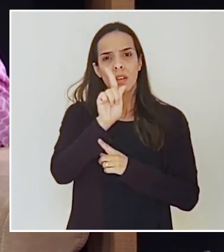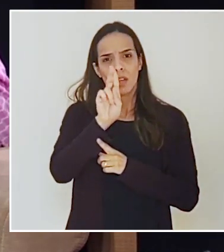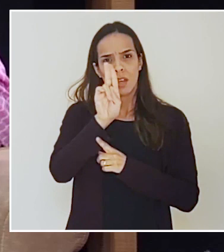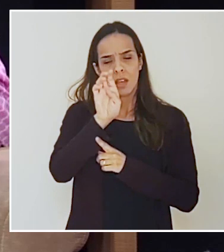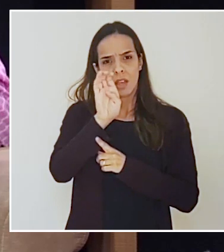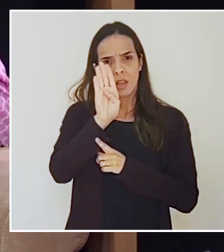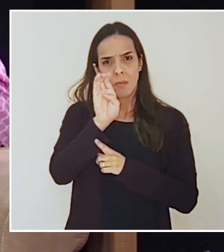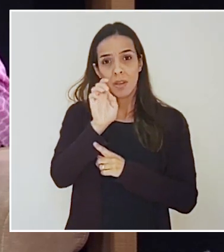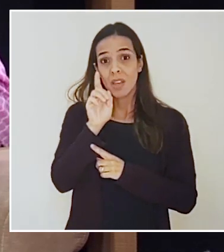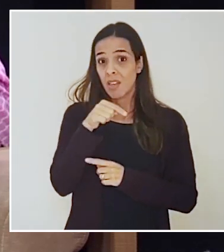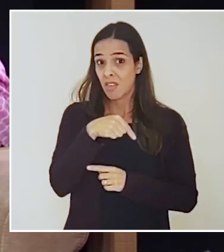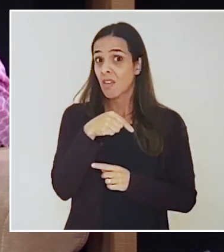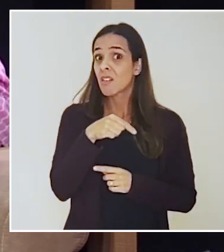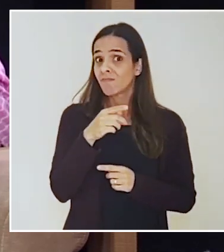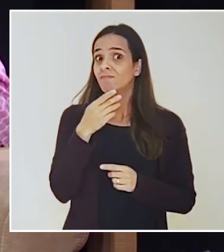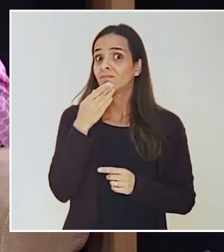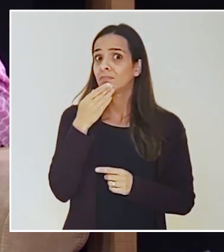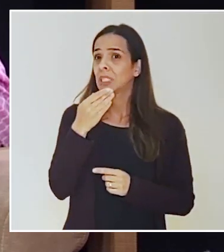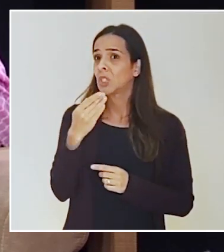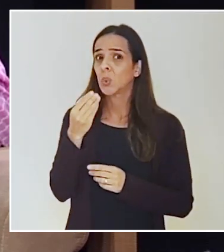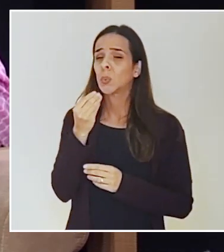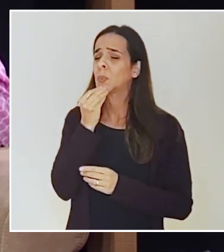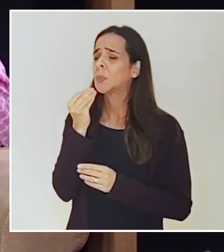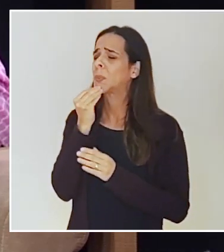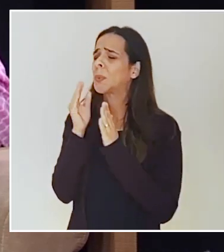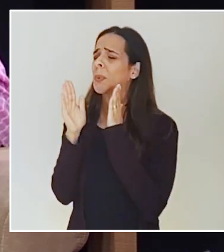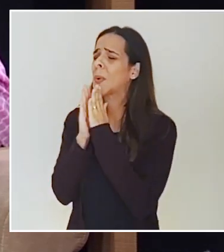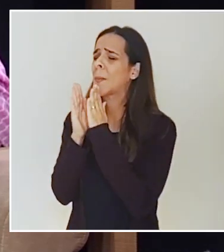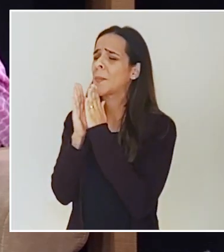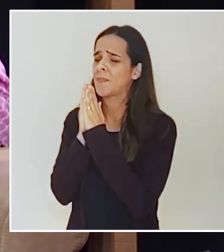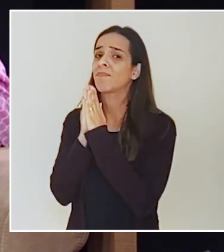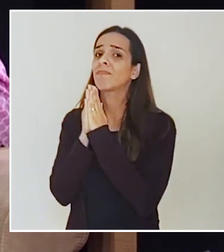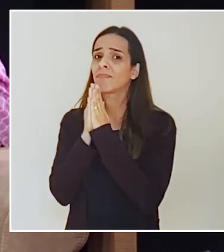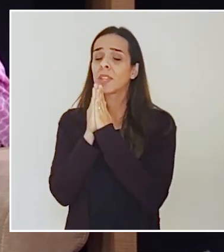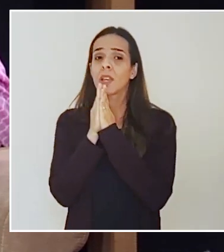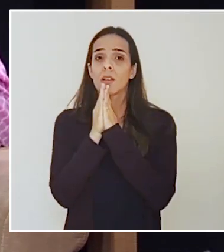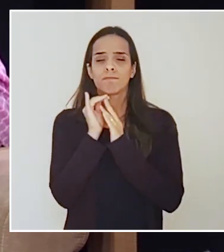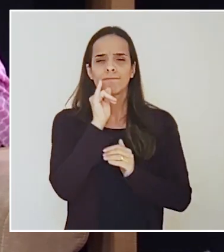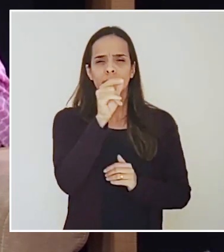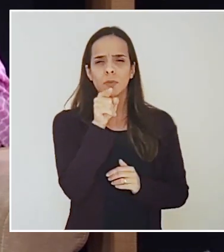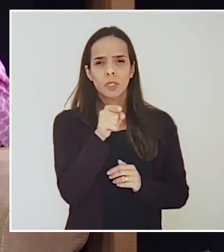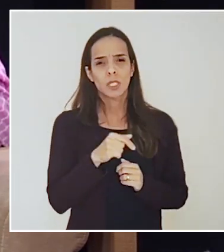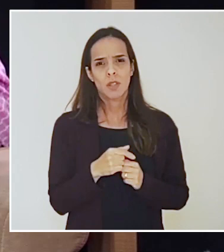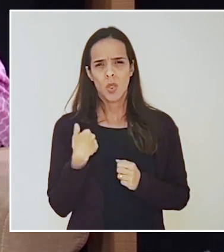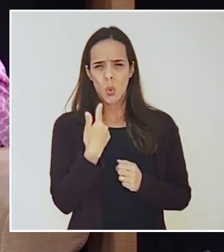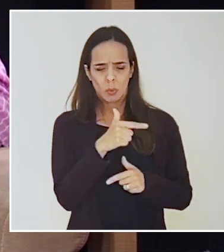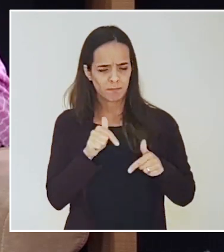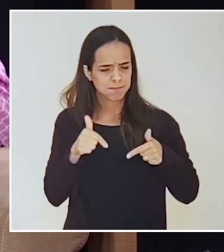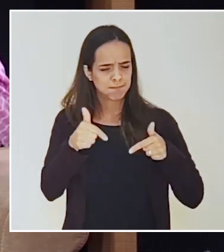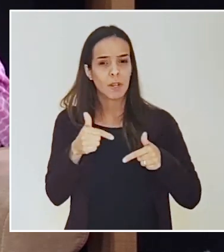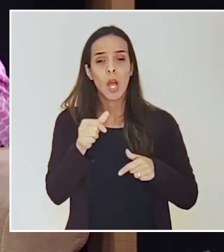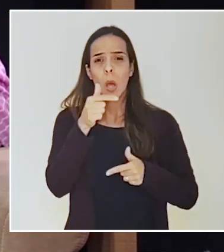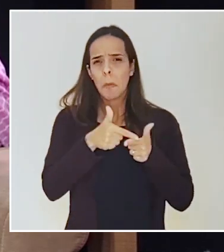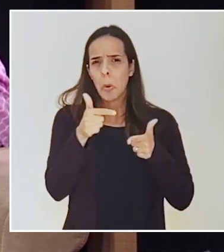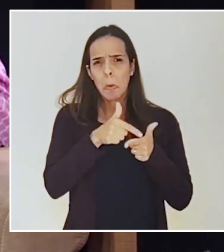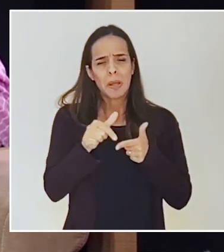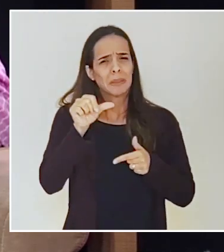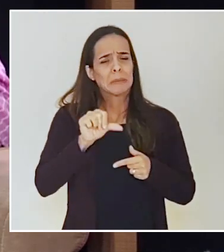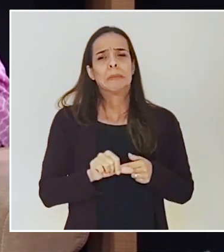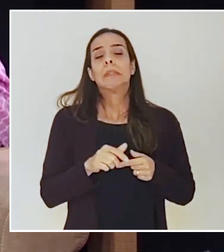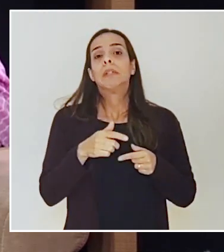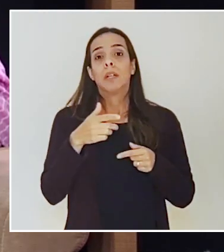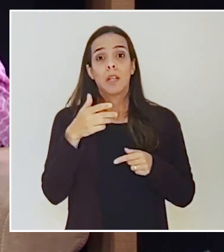quero dizer a você que nós enfrentamos as crises da vida, não é murmurando, não é nos insurgindo